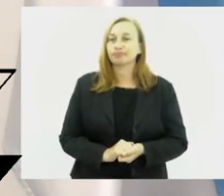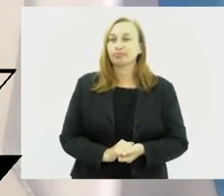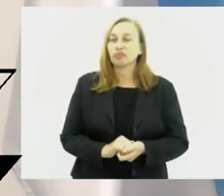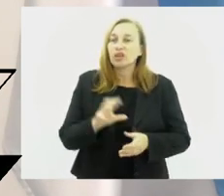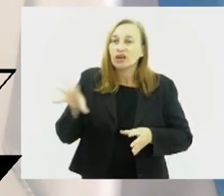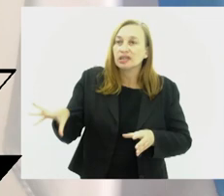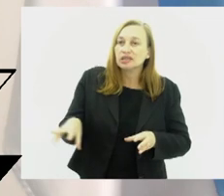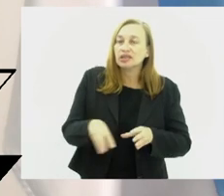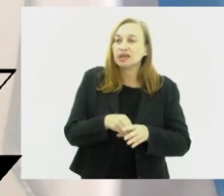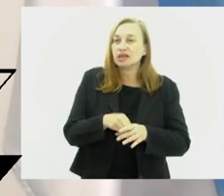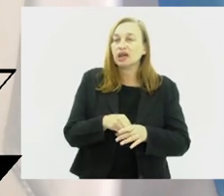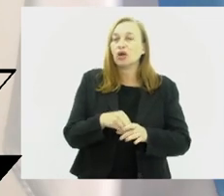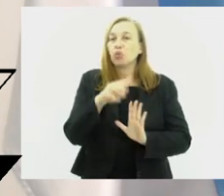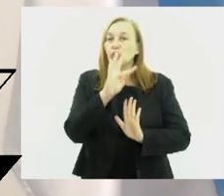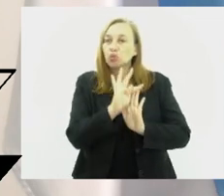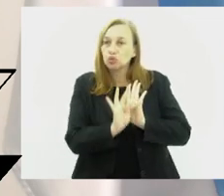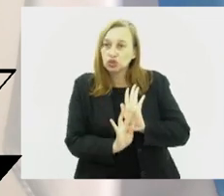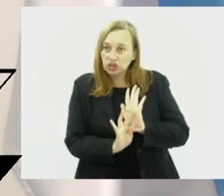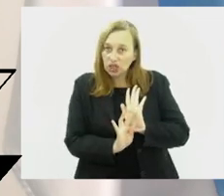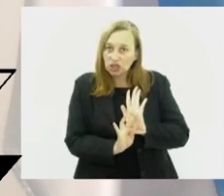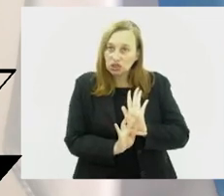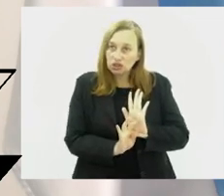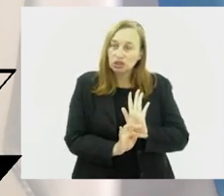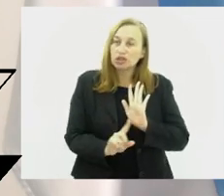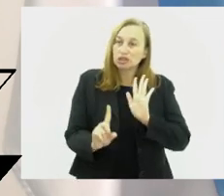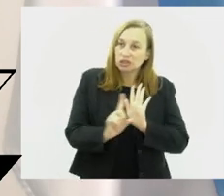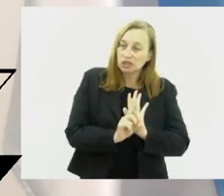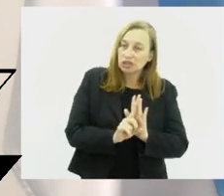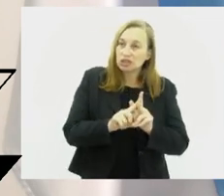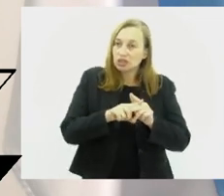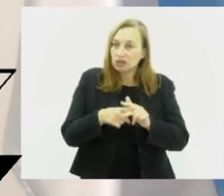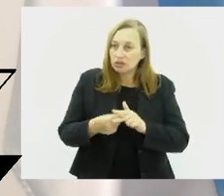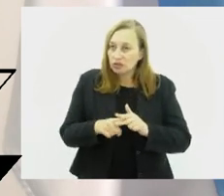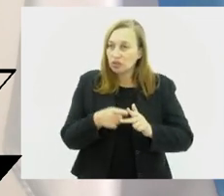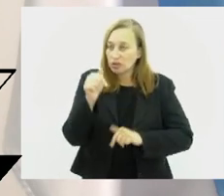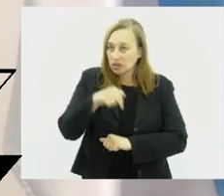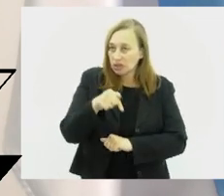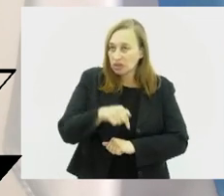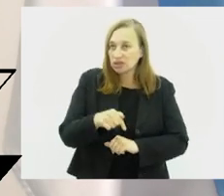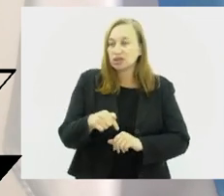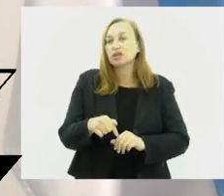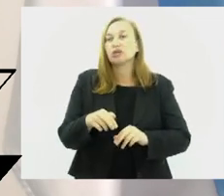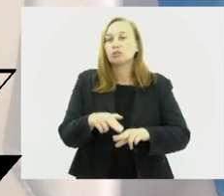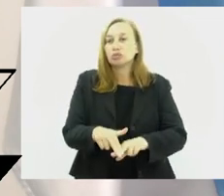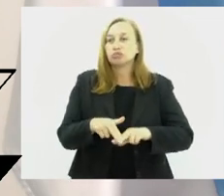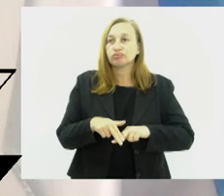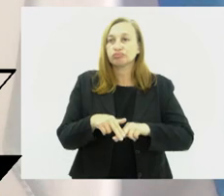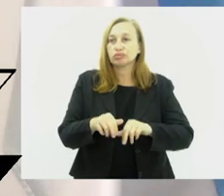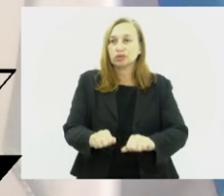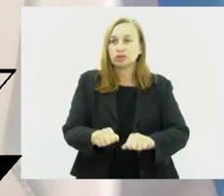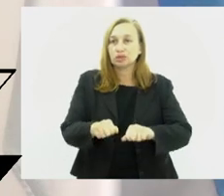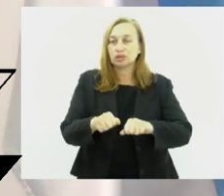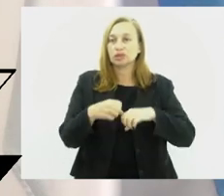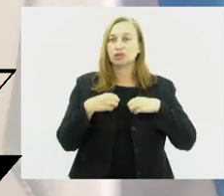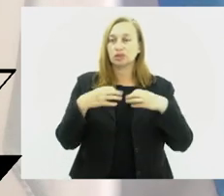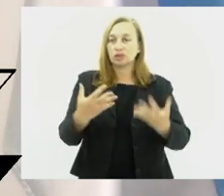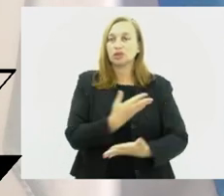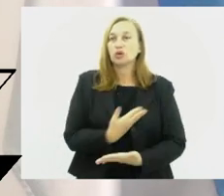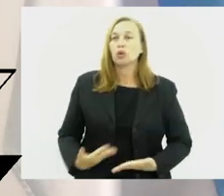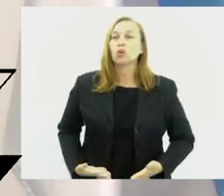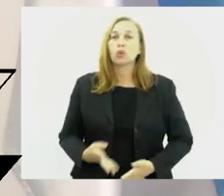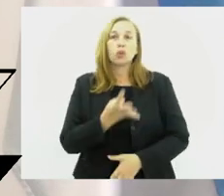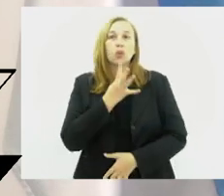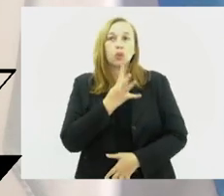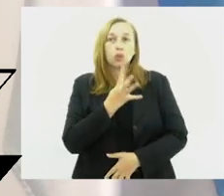integrar o texto dessa eventual legislação, uma reforma que façamos aqui fruto dessa audiência, também do reconhecimento